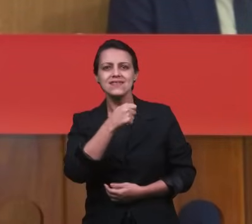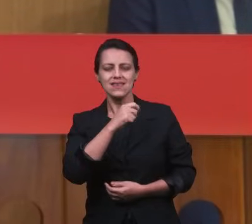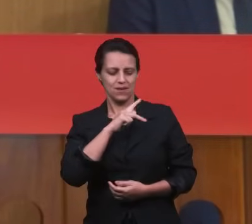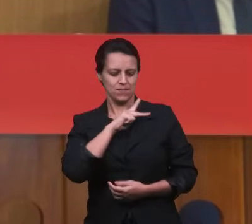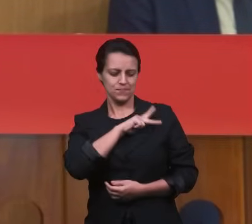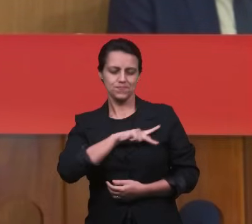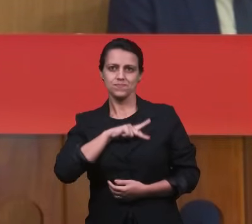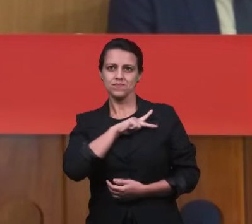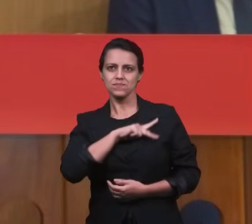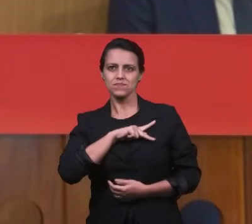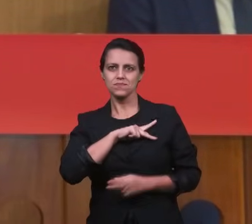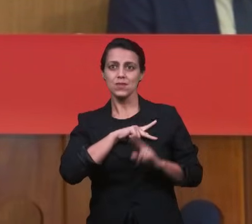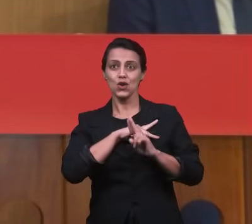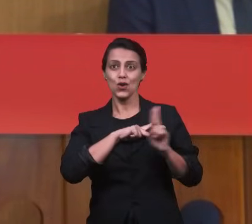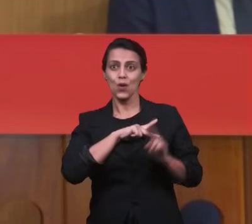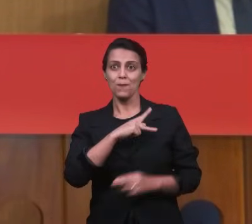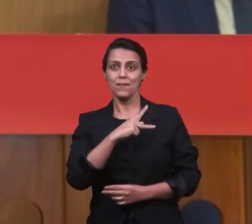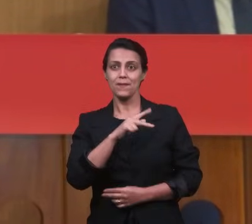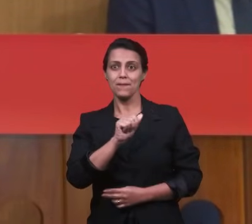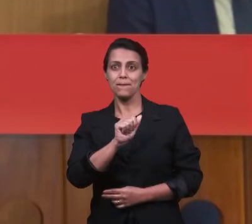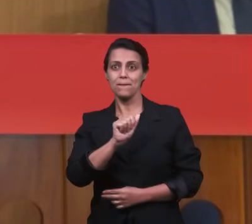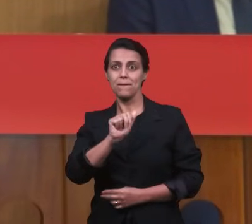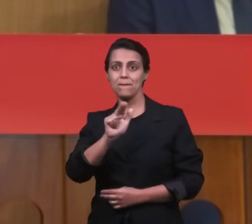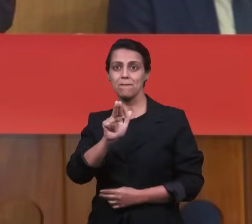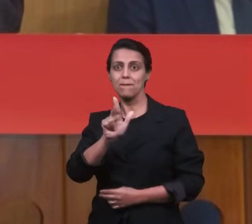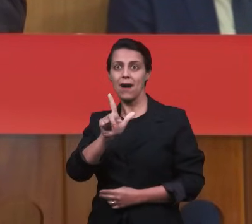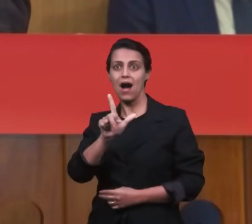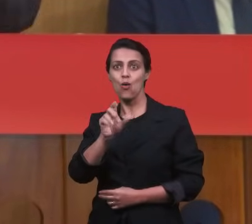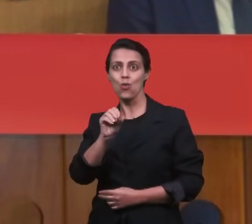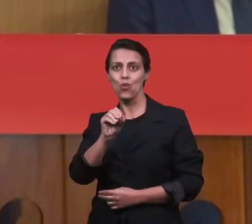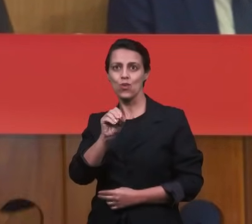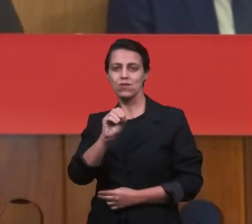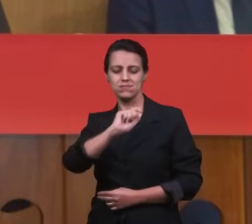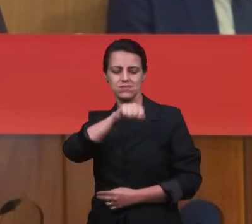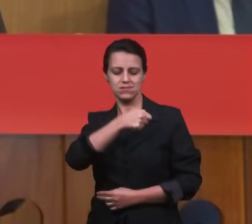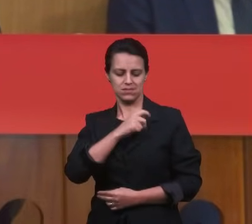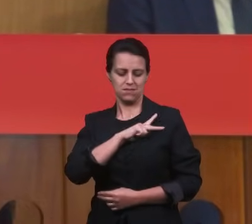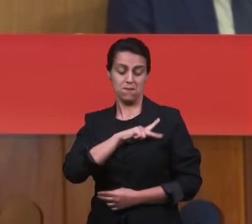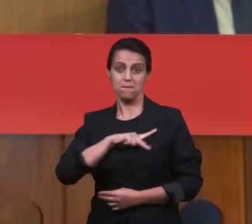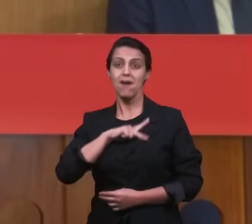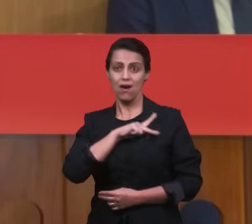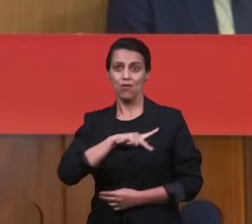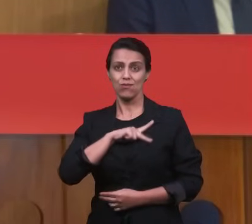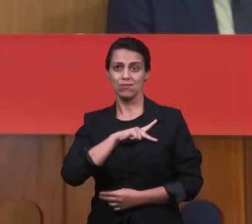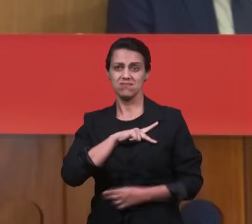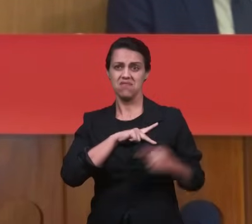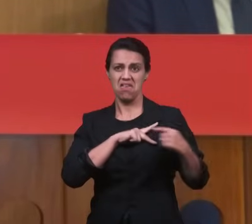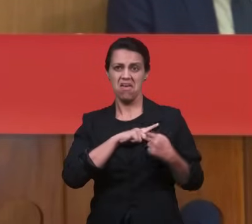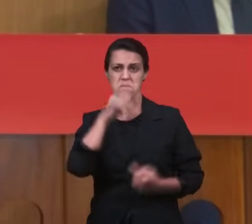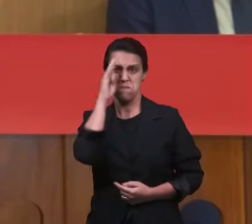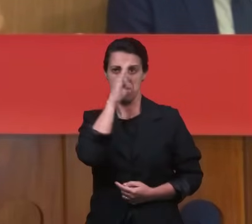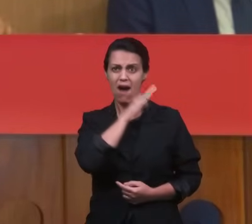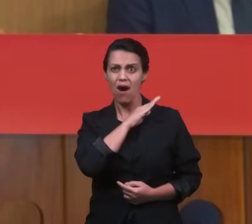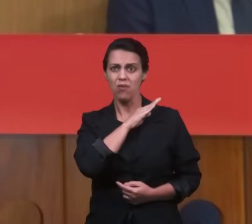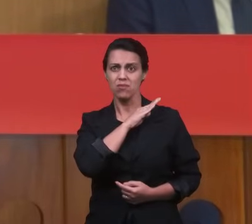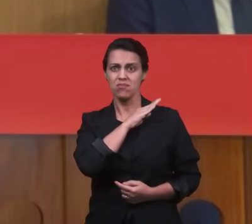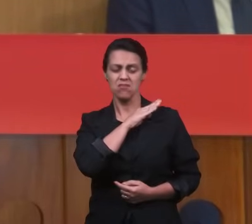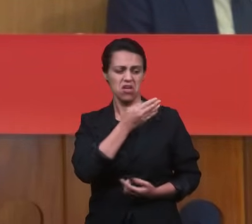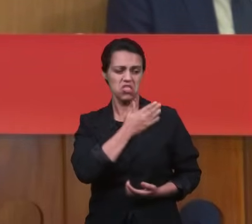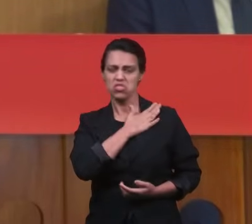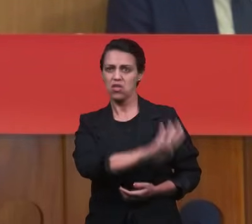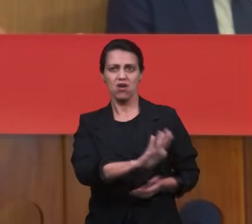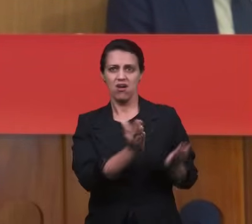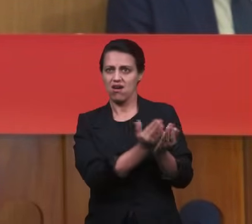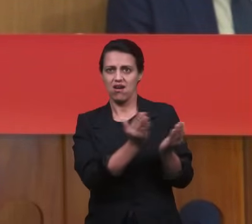perseguir a igreja. Paulo era mau elemento, tinha a religião dele, vou matar. No caminho de